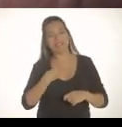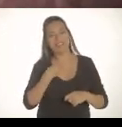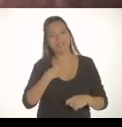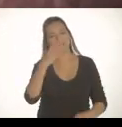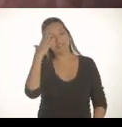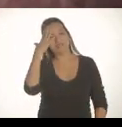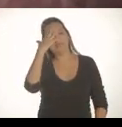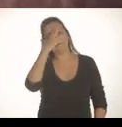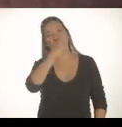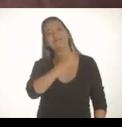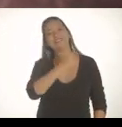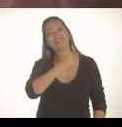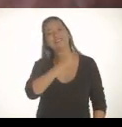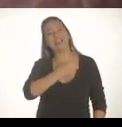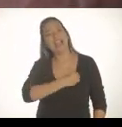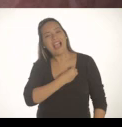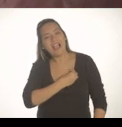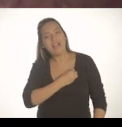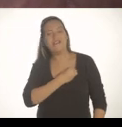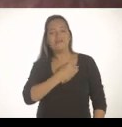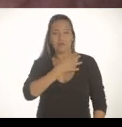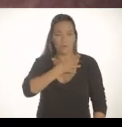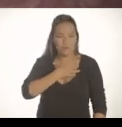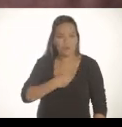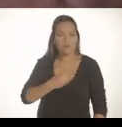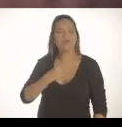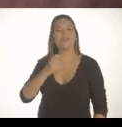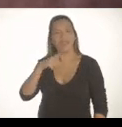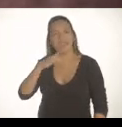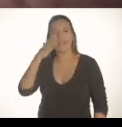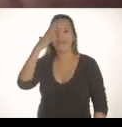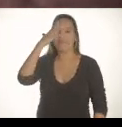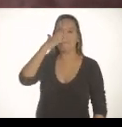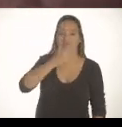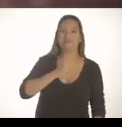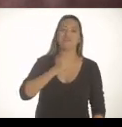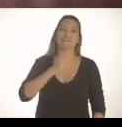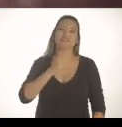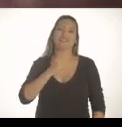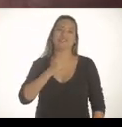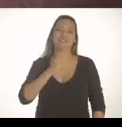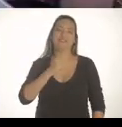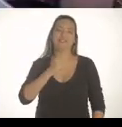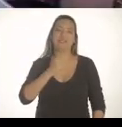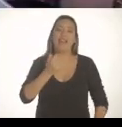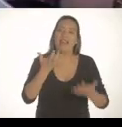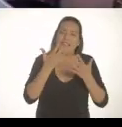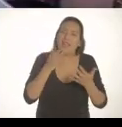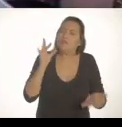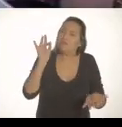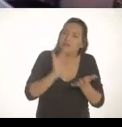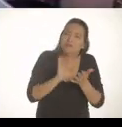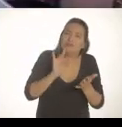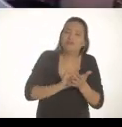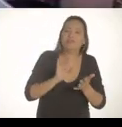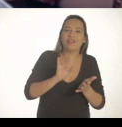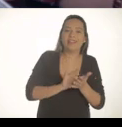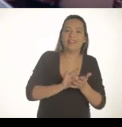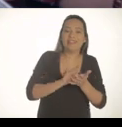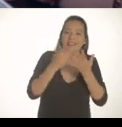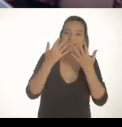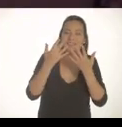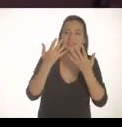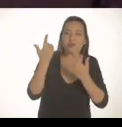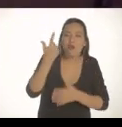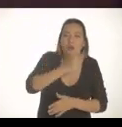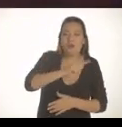né? É com muito êxito, muita vontade. Aí é muito bonita. Quero demais mesmo que ele seja